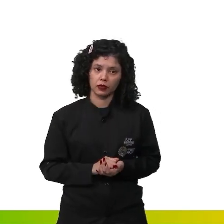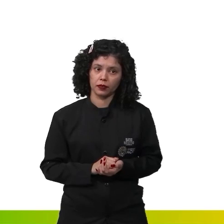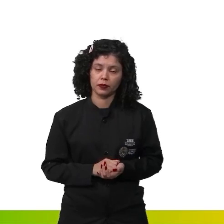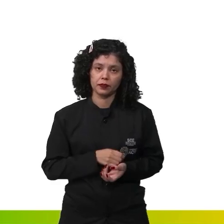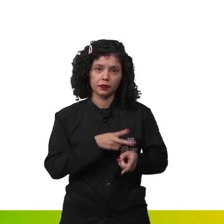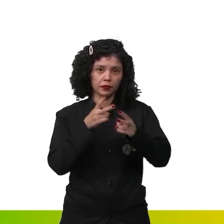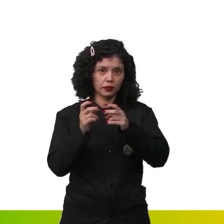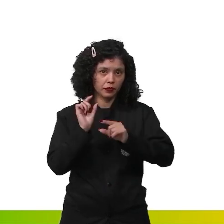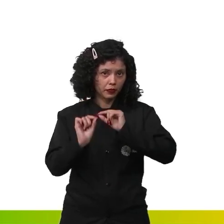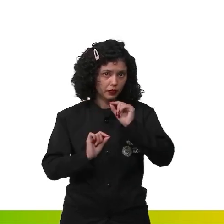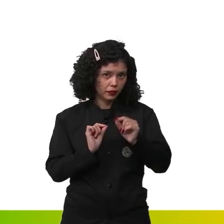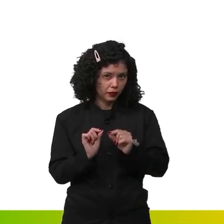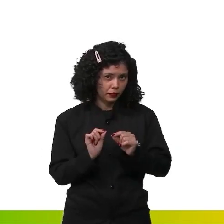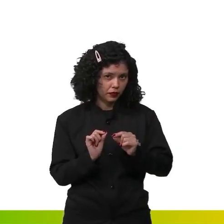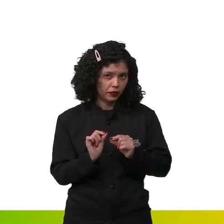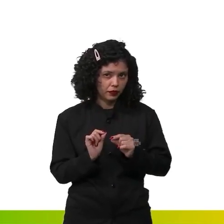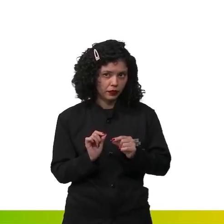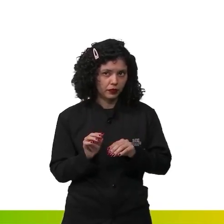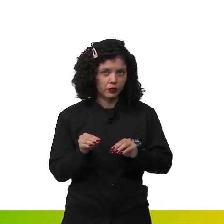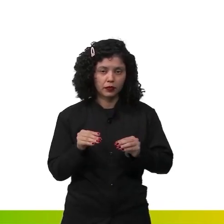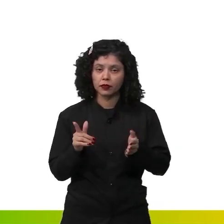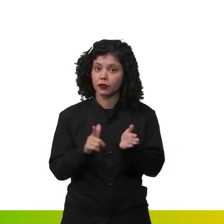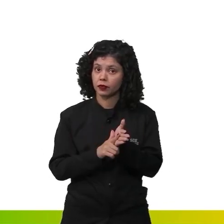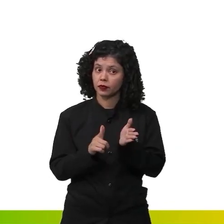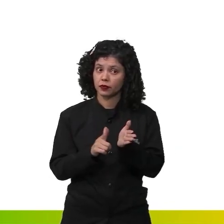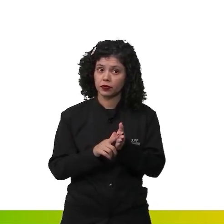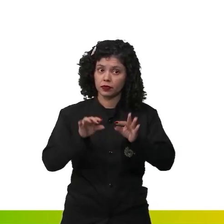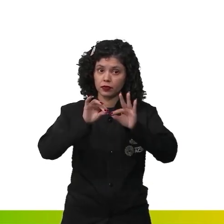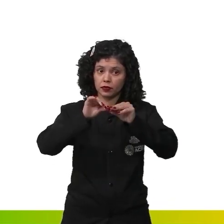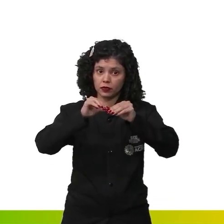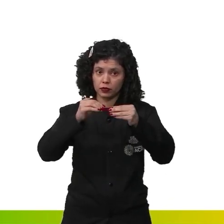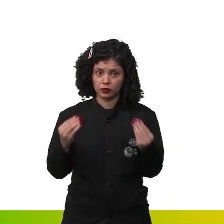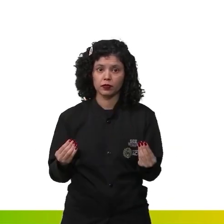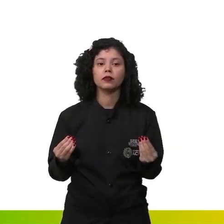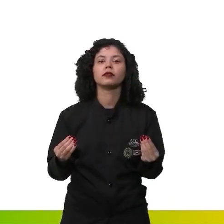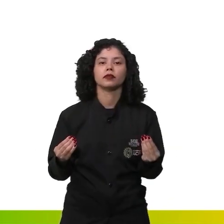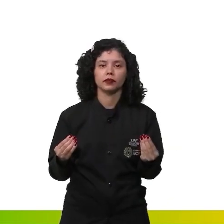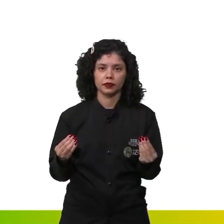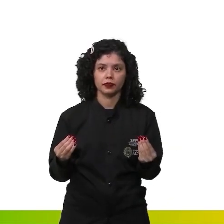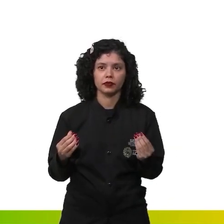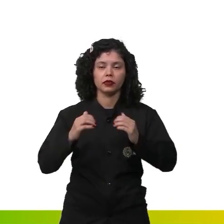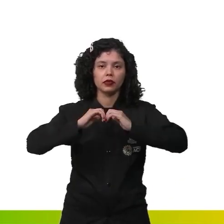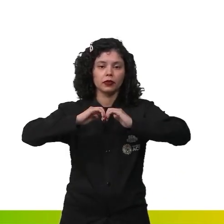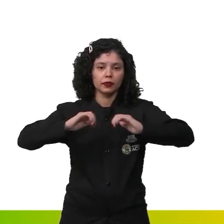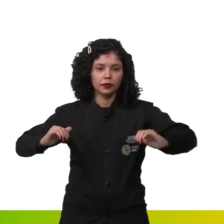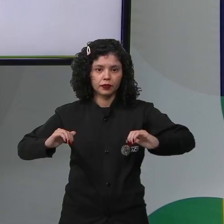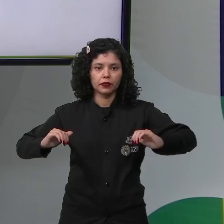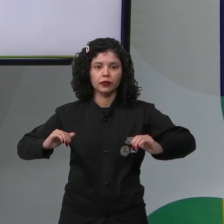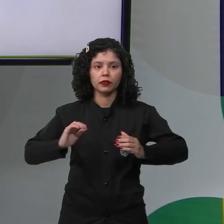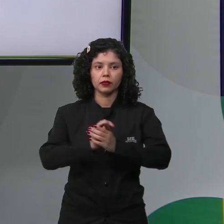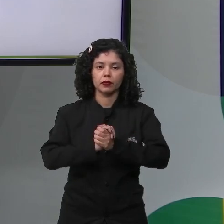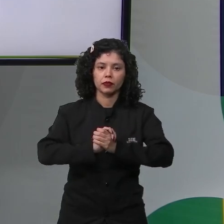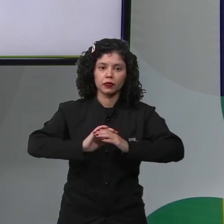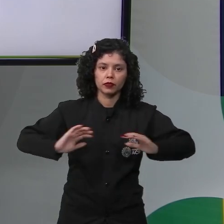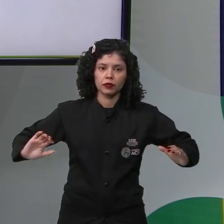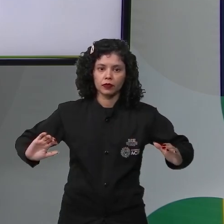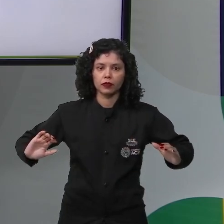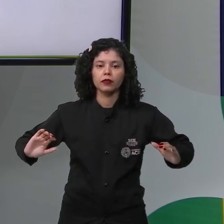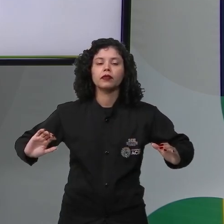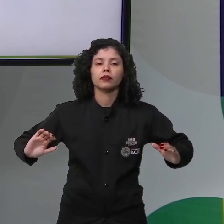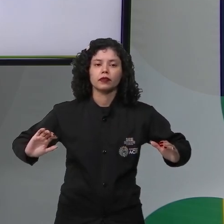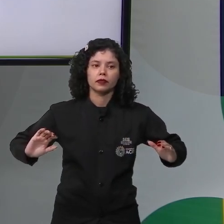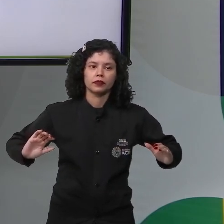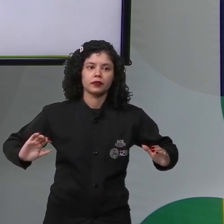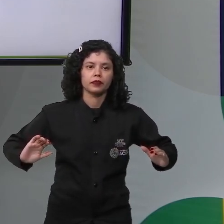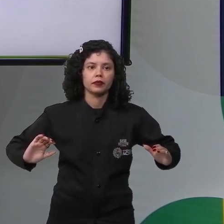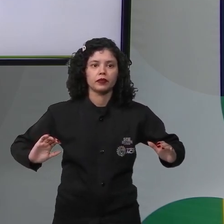aí percebendo, né, como se fosse uma folha de papel rasgado, a separação. Isso quer dizer o quê? É